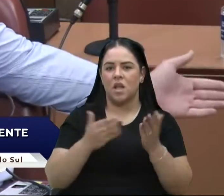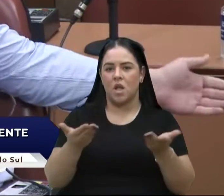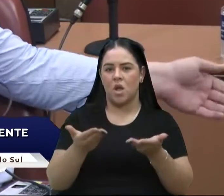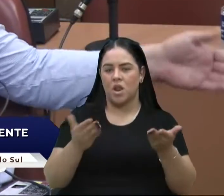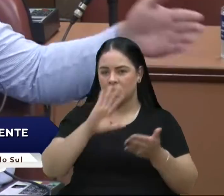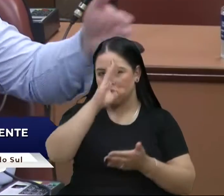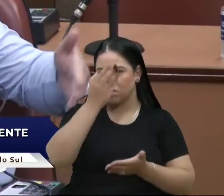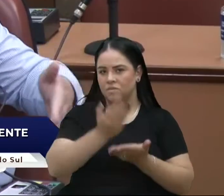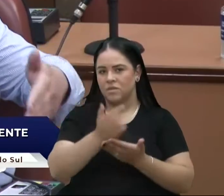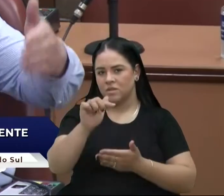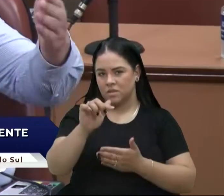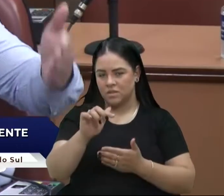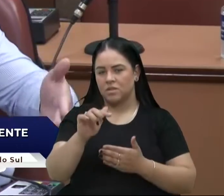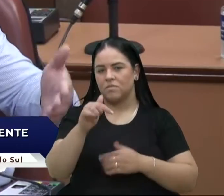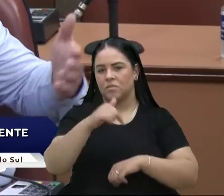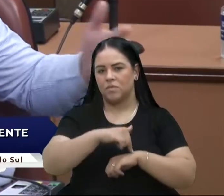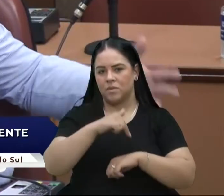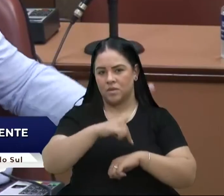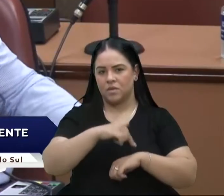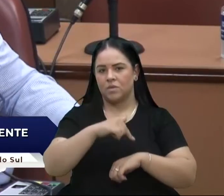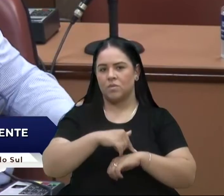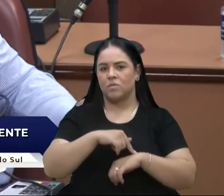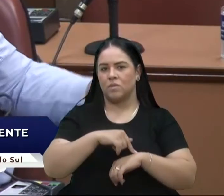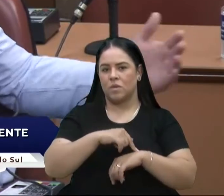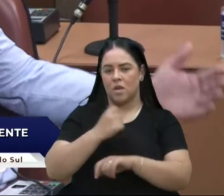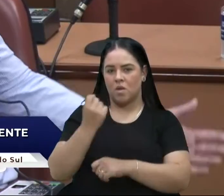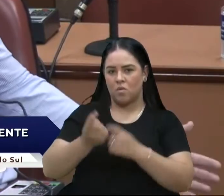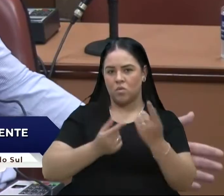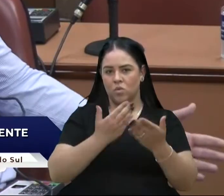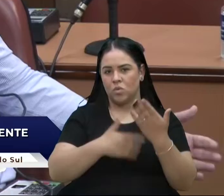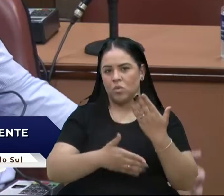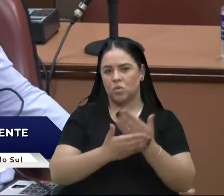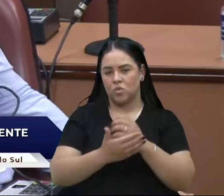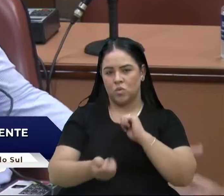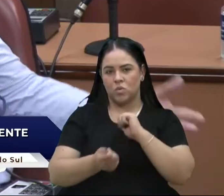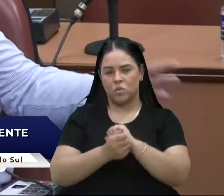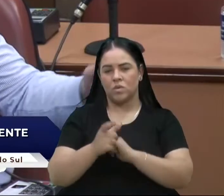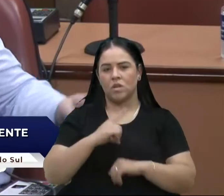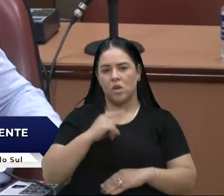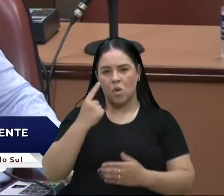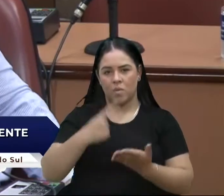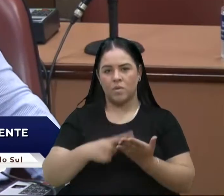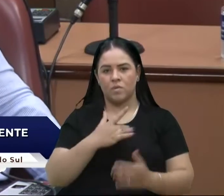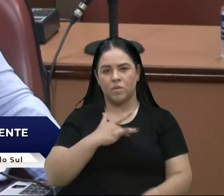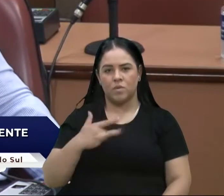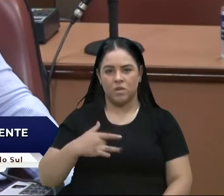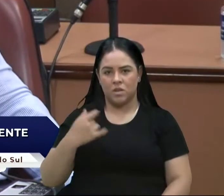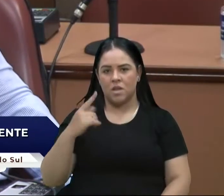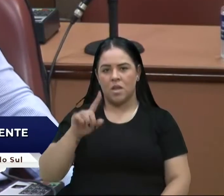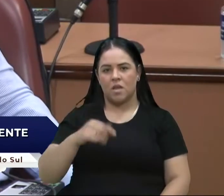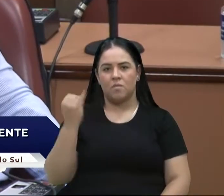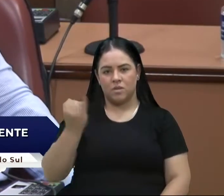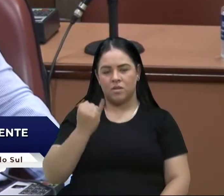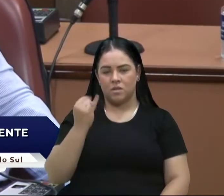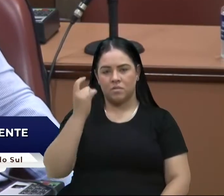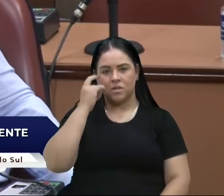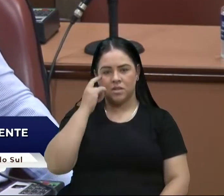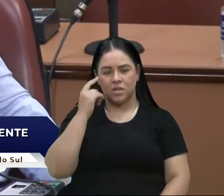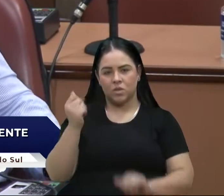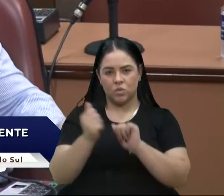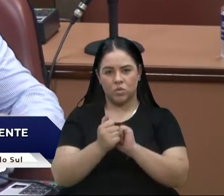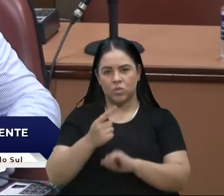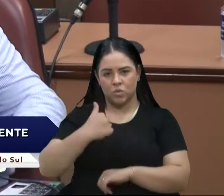essa legislatura, esses parlamentares, acho que todos que estão aqui estão comprometidos com a saúde. É importante pensarmos nessa construção